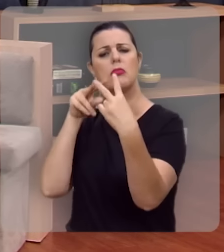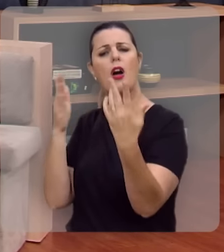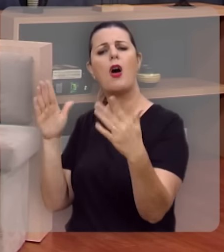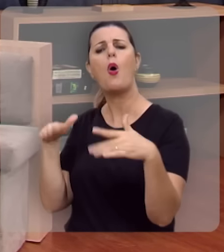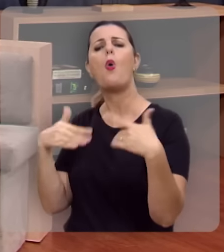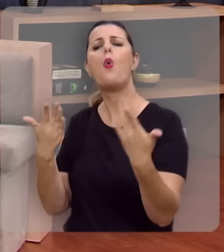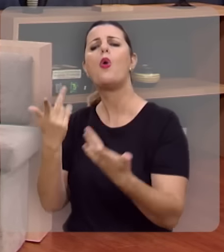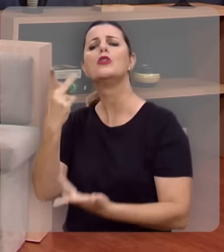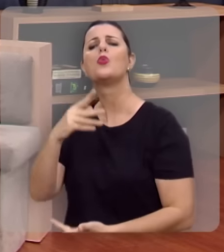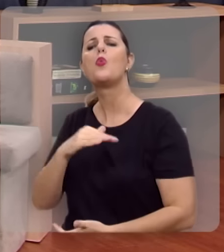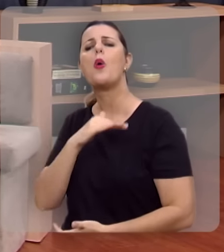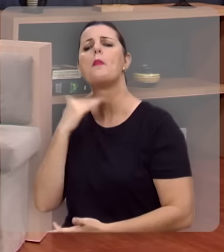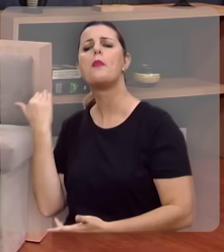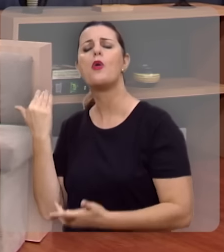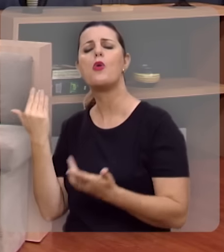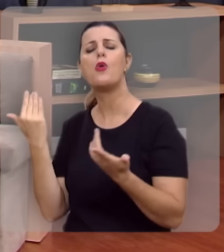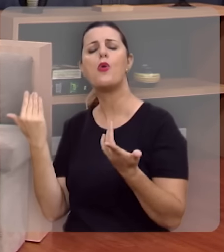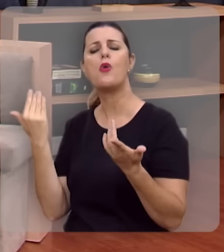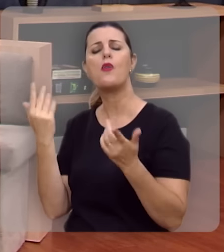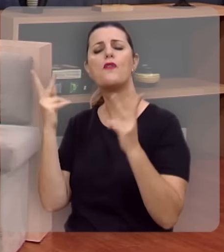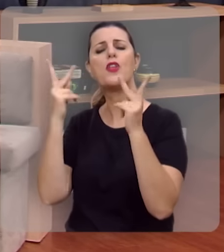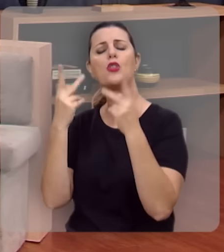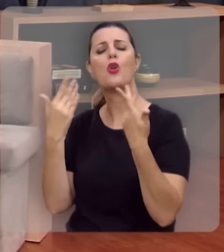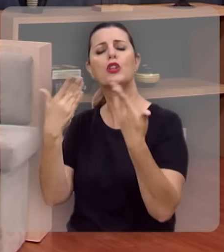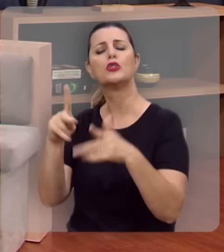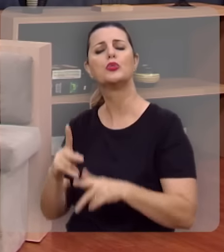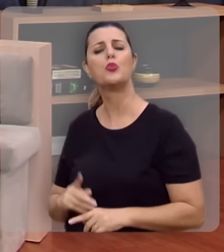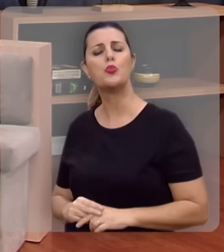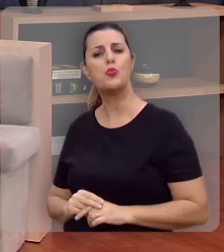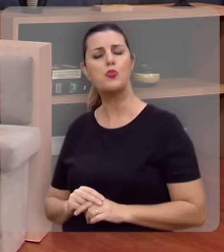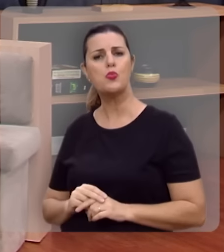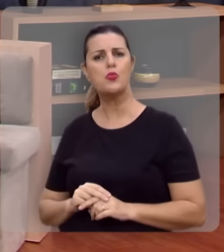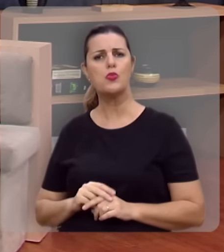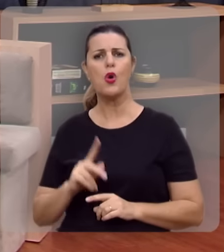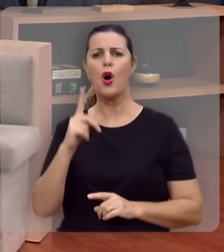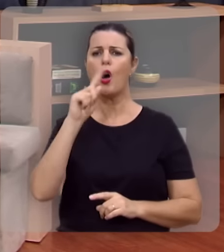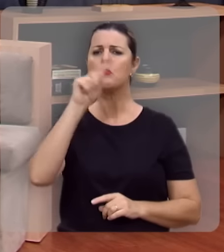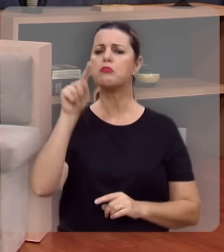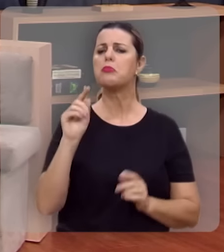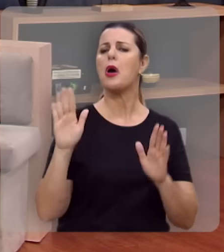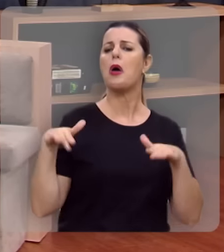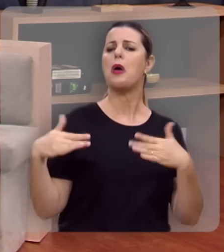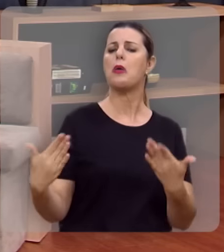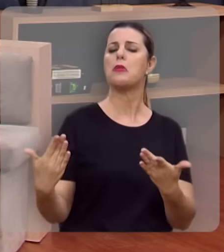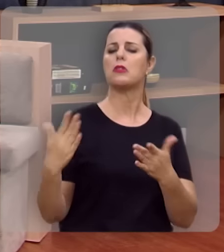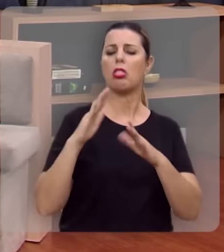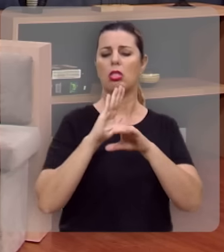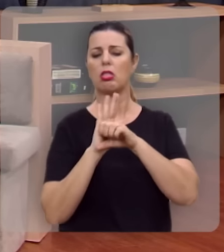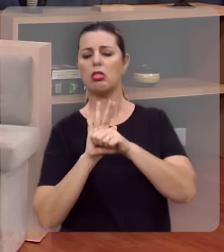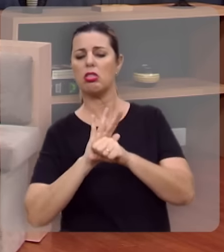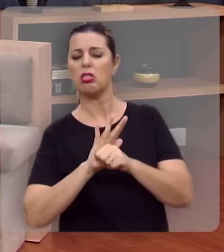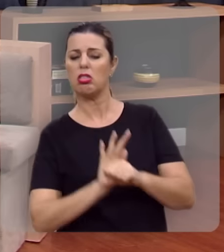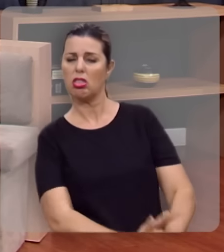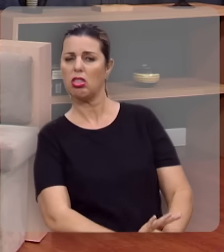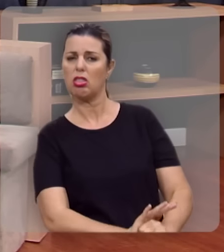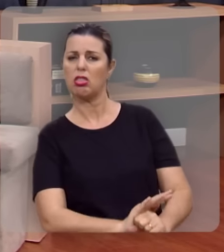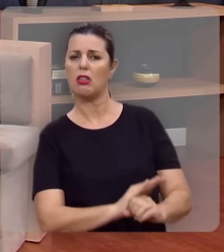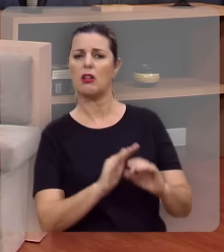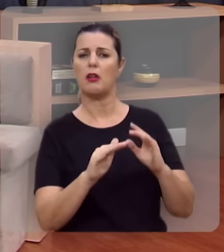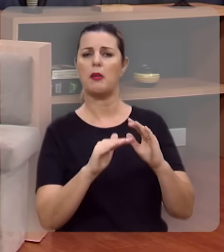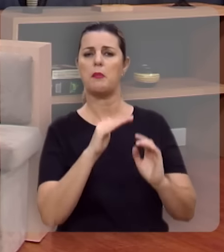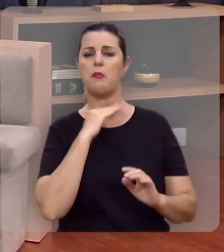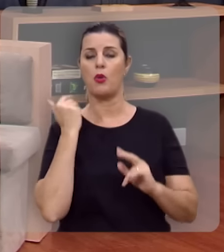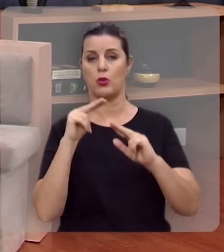olho e dizer, onde está, a morte, a tua vitória? Onde está, a morte, o teu aguilhão? Tragada foi a